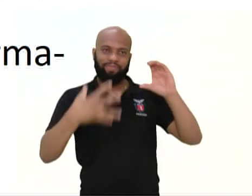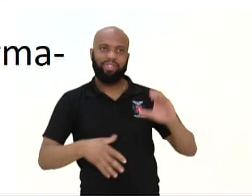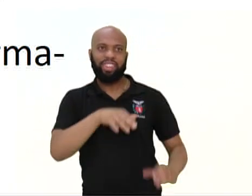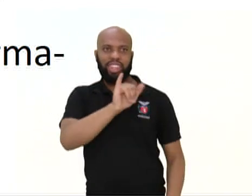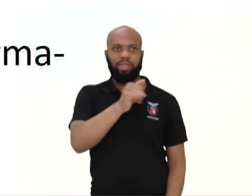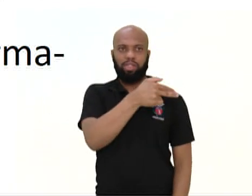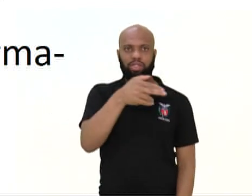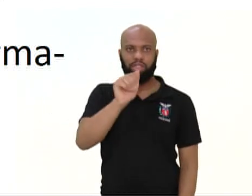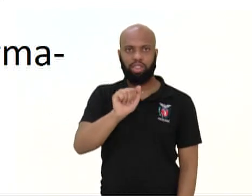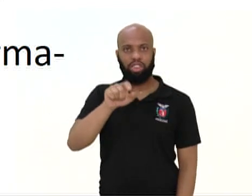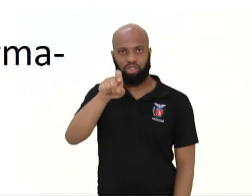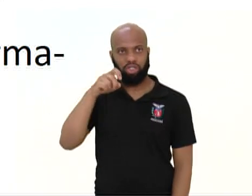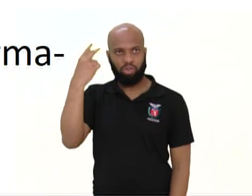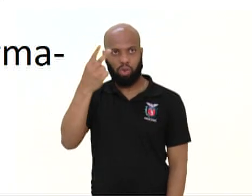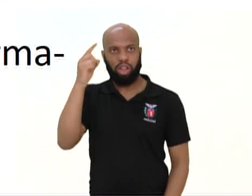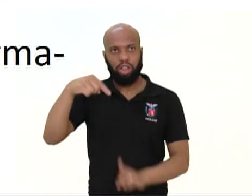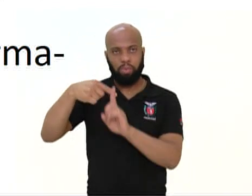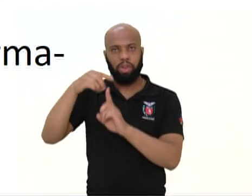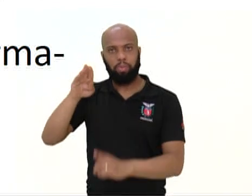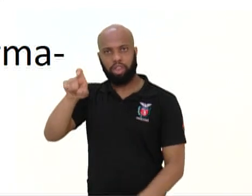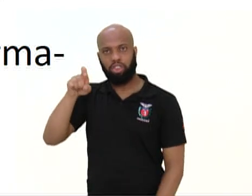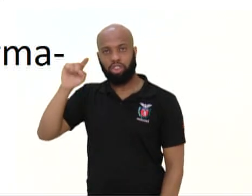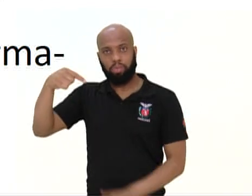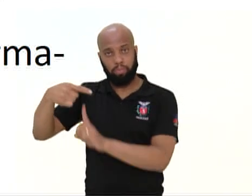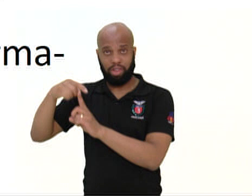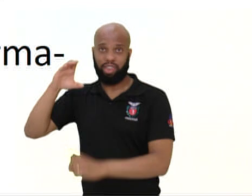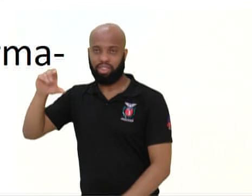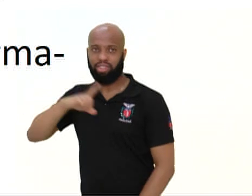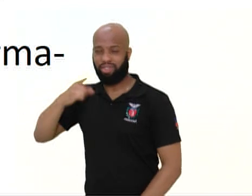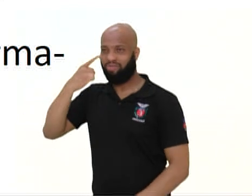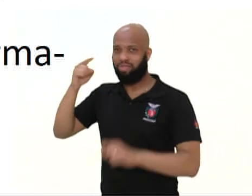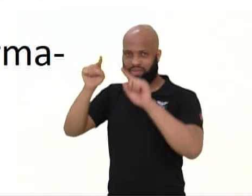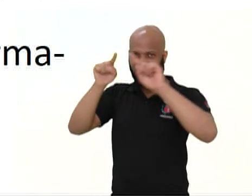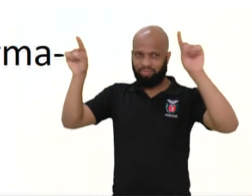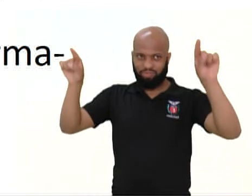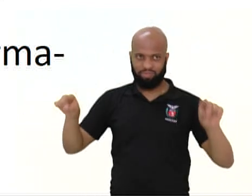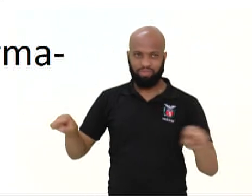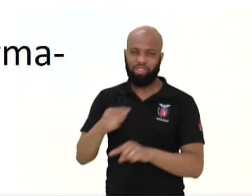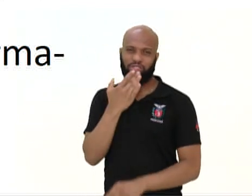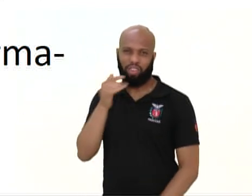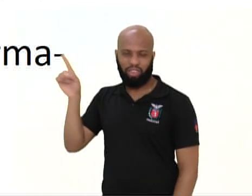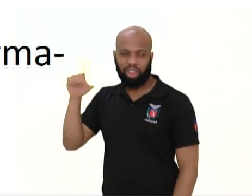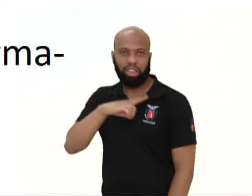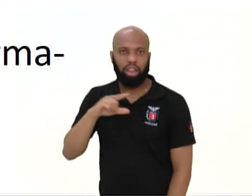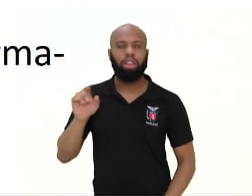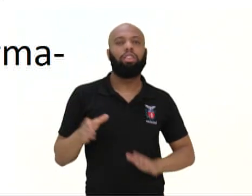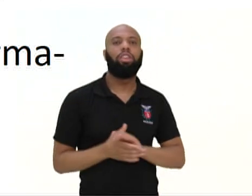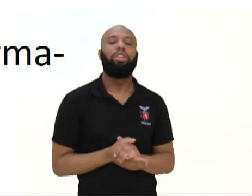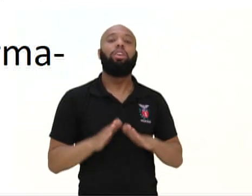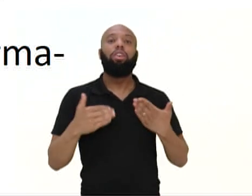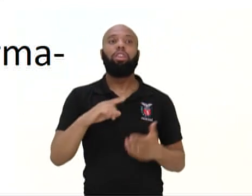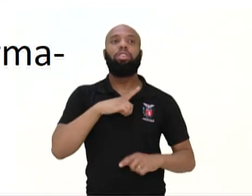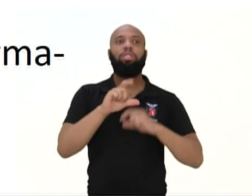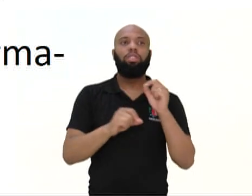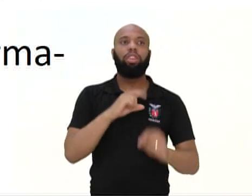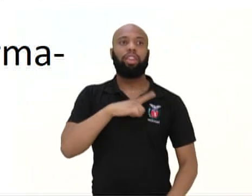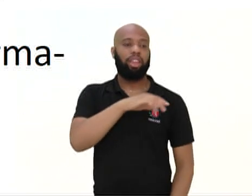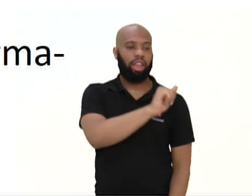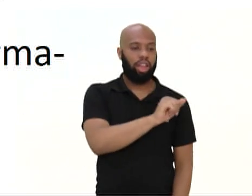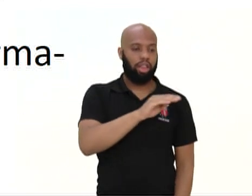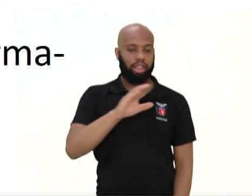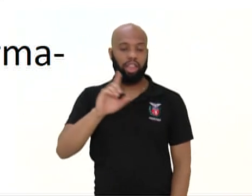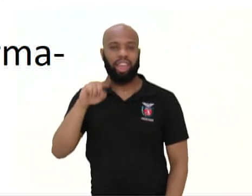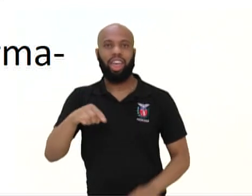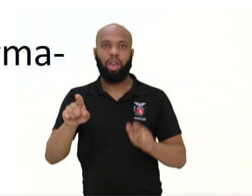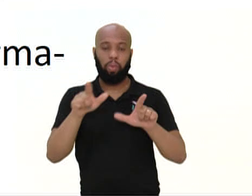ao quadrado mais bx mais c, como está aí, né, nesse quadrinho colorido, beleza? Onde os A, B e C são